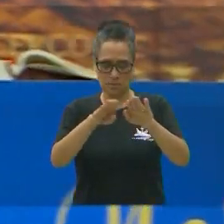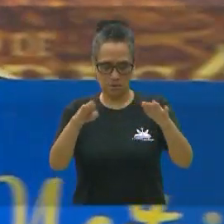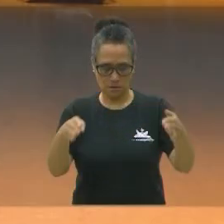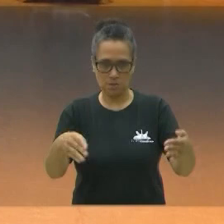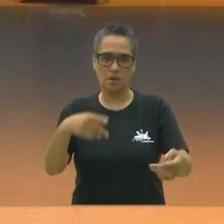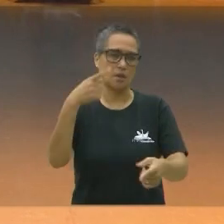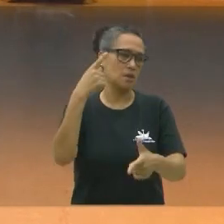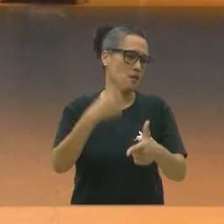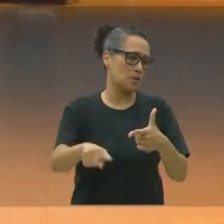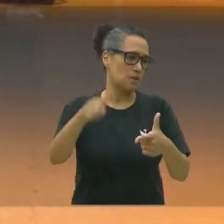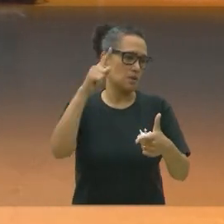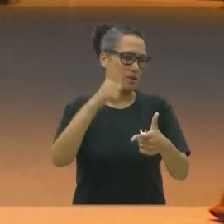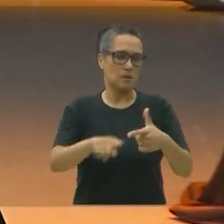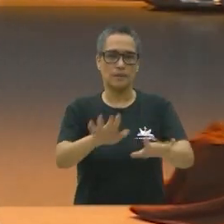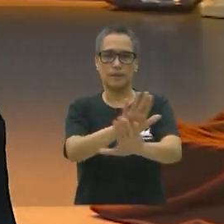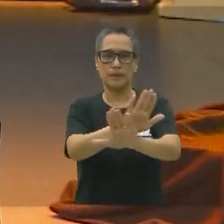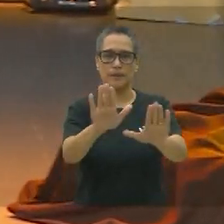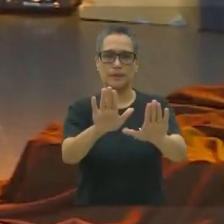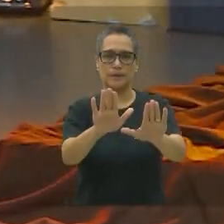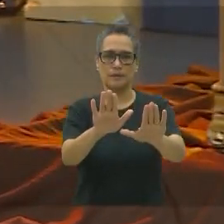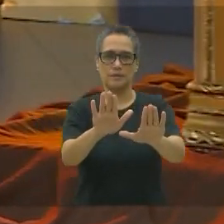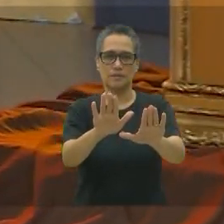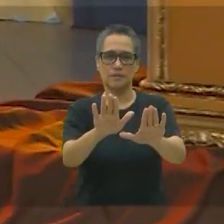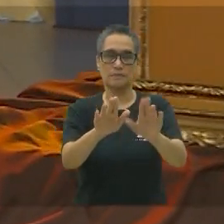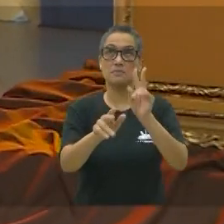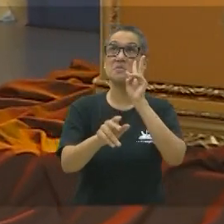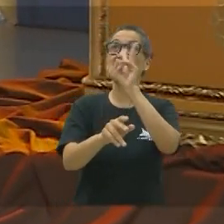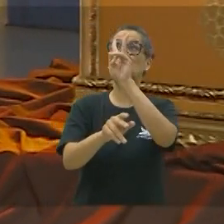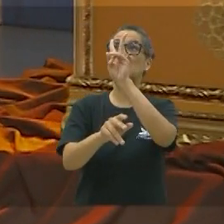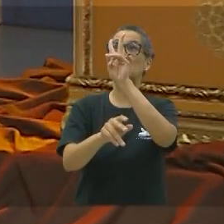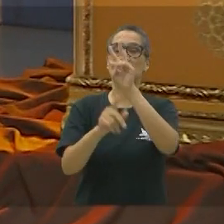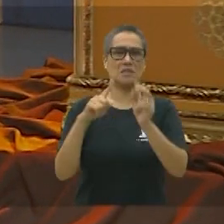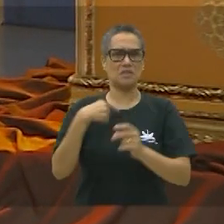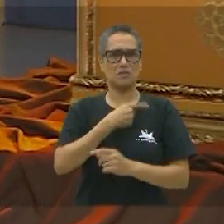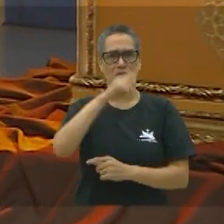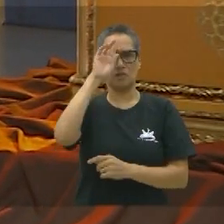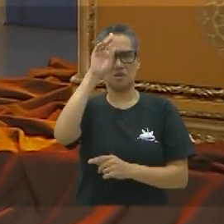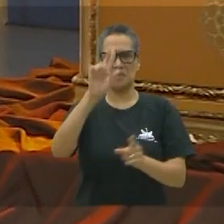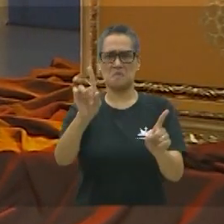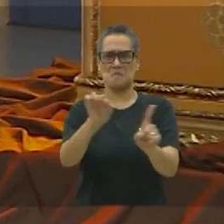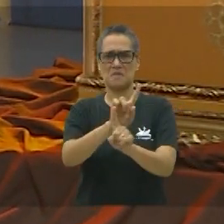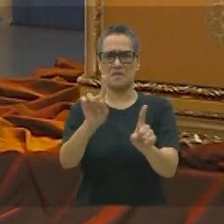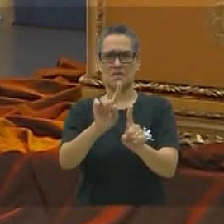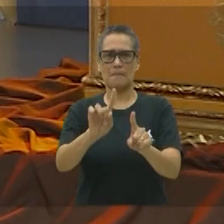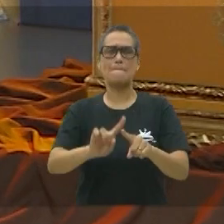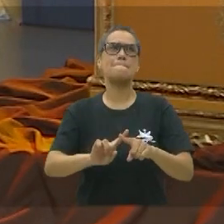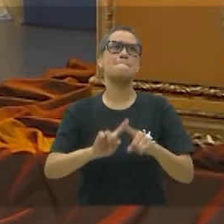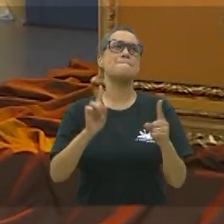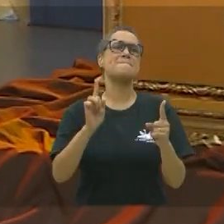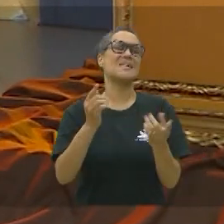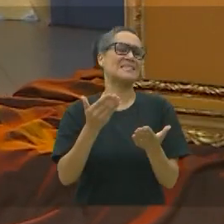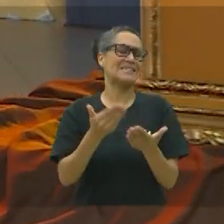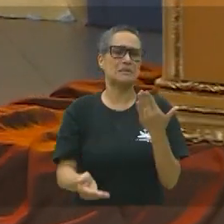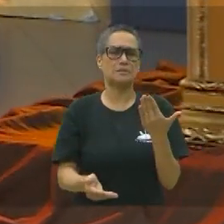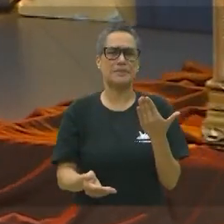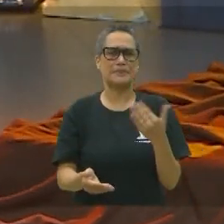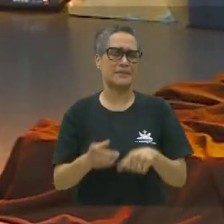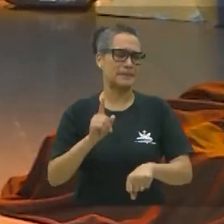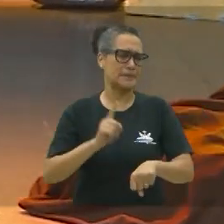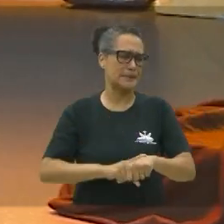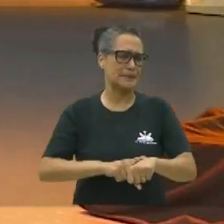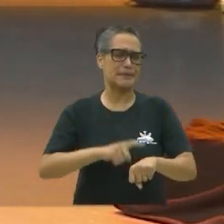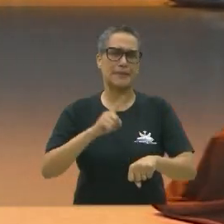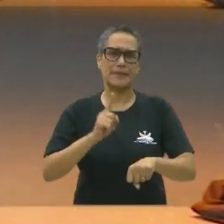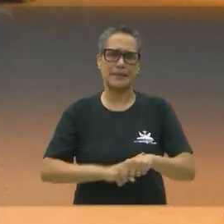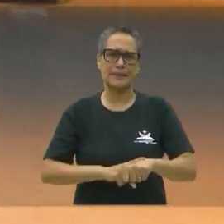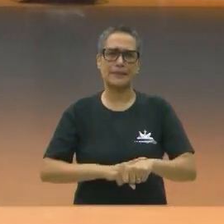Não olhamos para nosso Senhor, mas perdemos tempo atrás